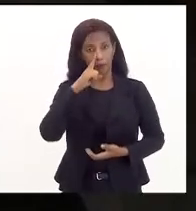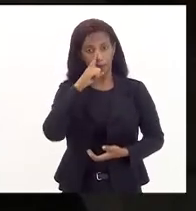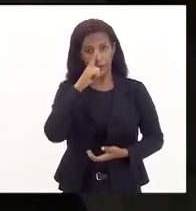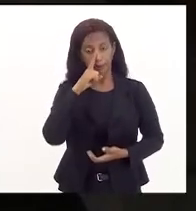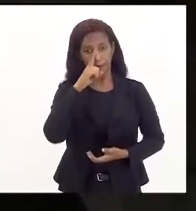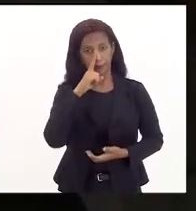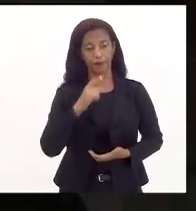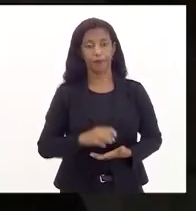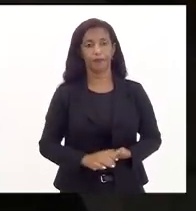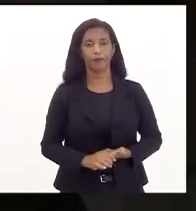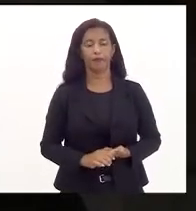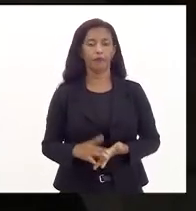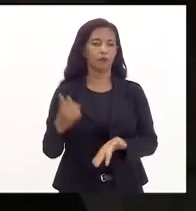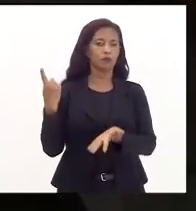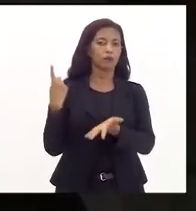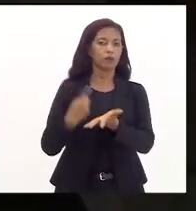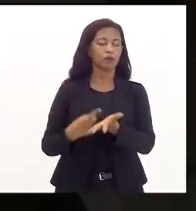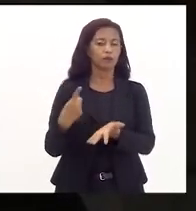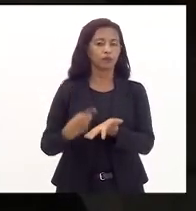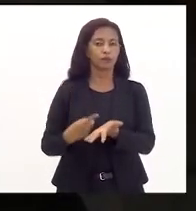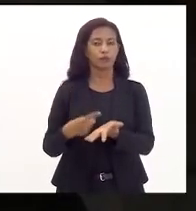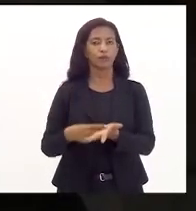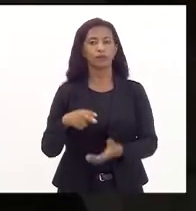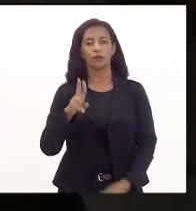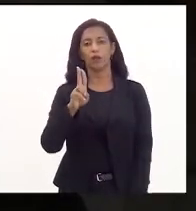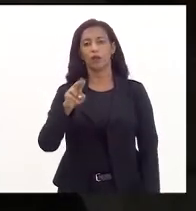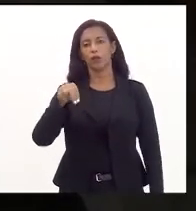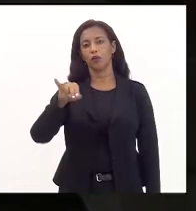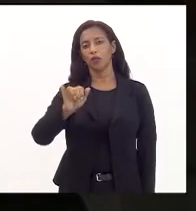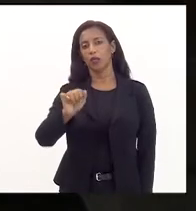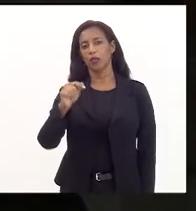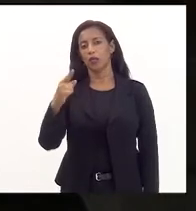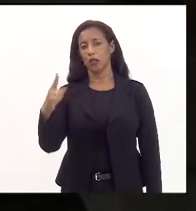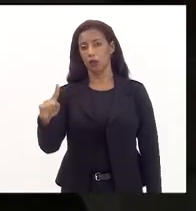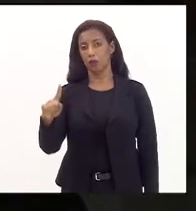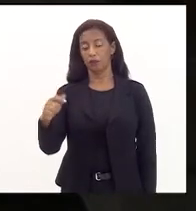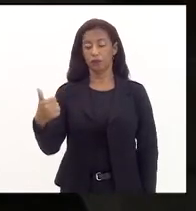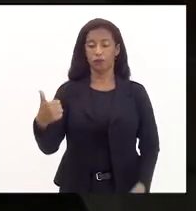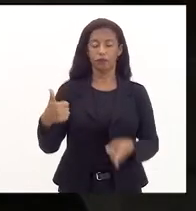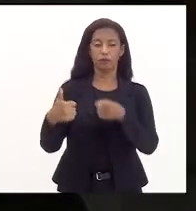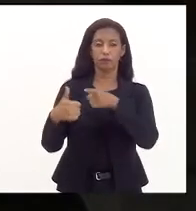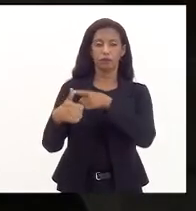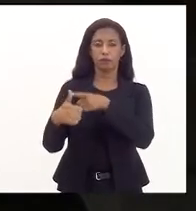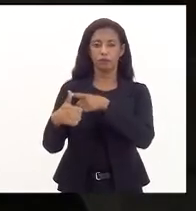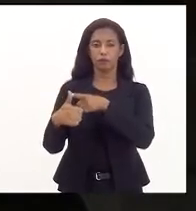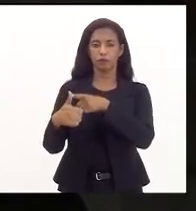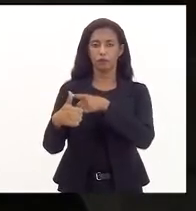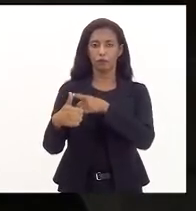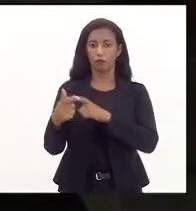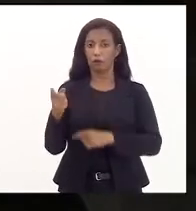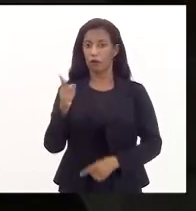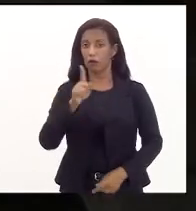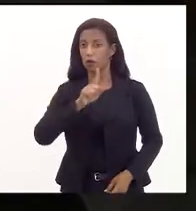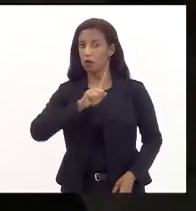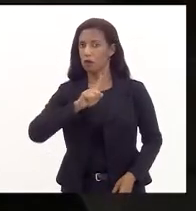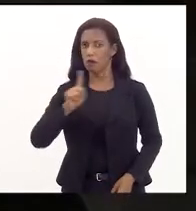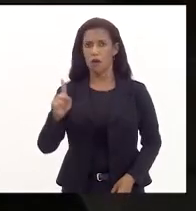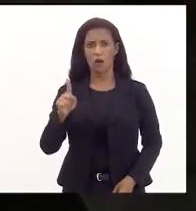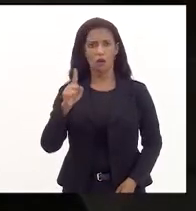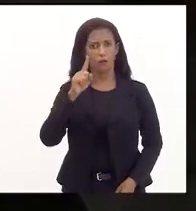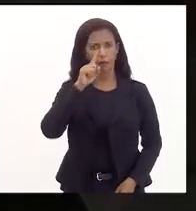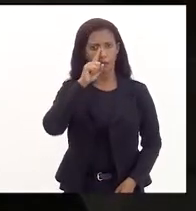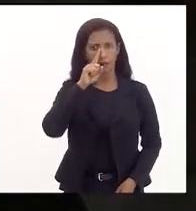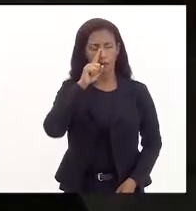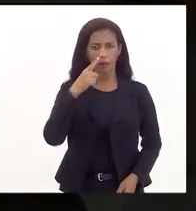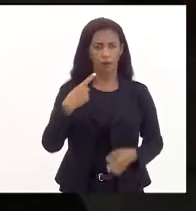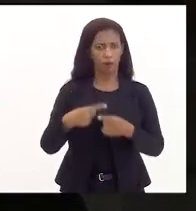o acordo com a União. Um, não coloque em risco, porque